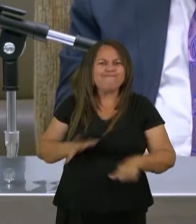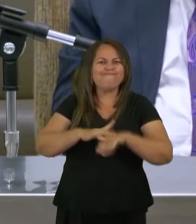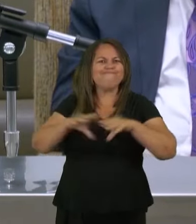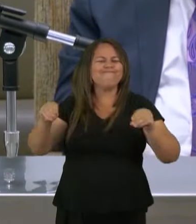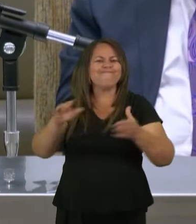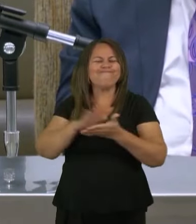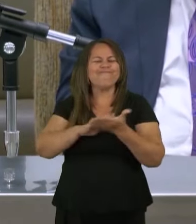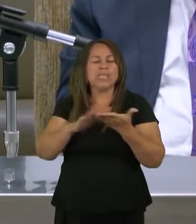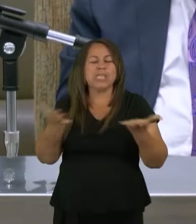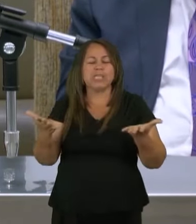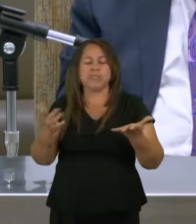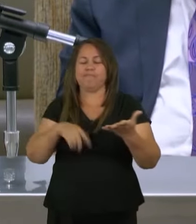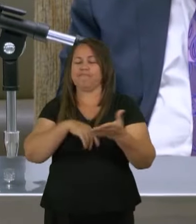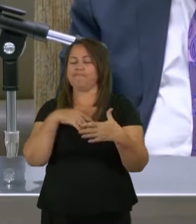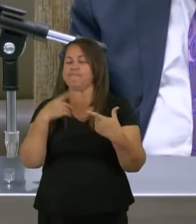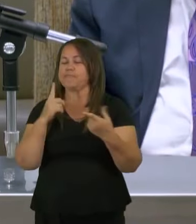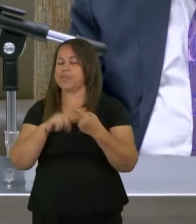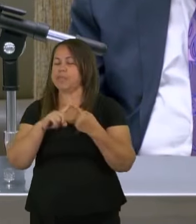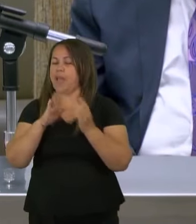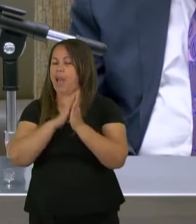a situação daquela mulher